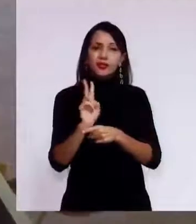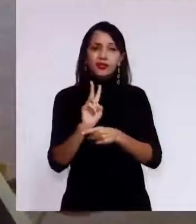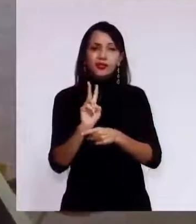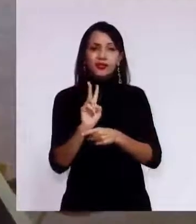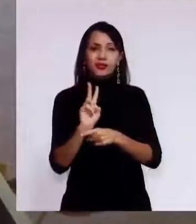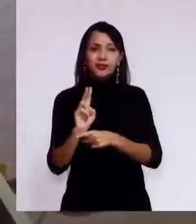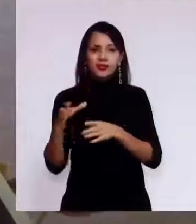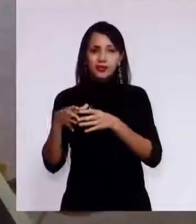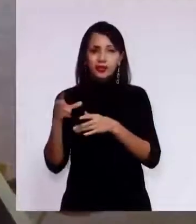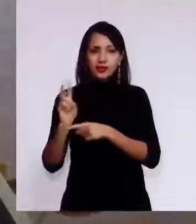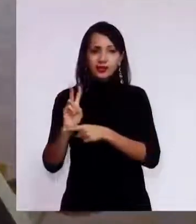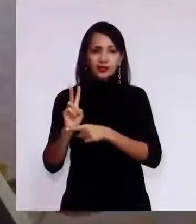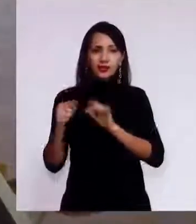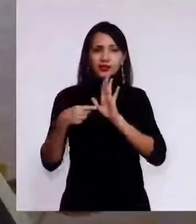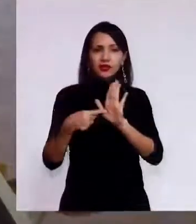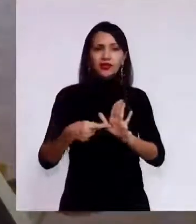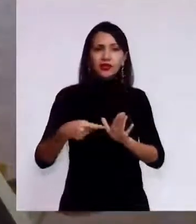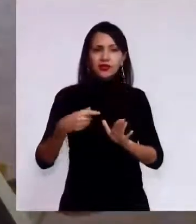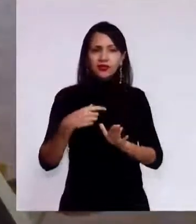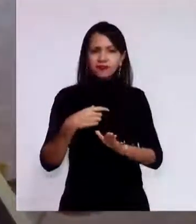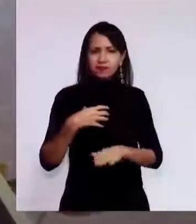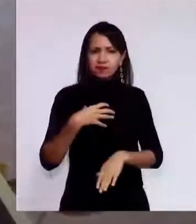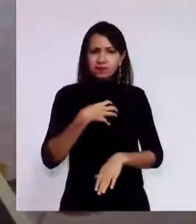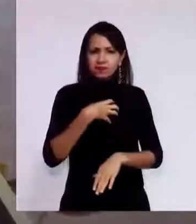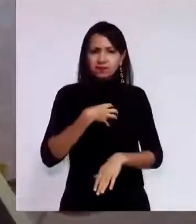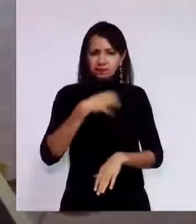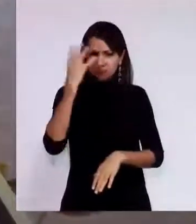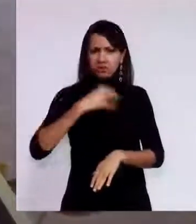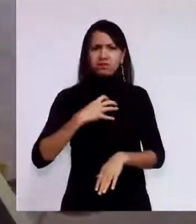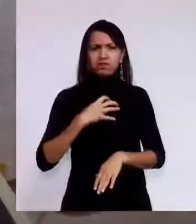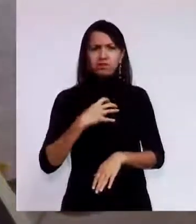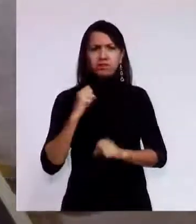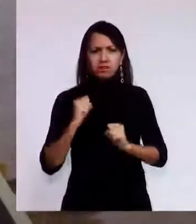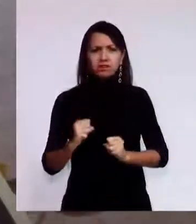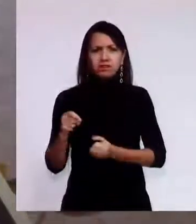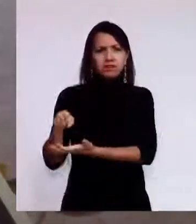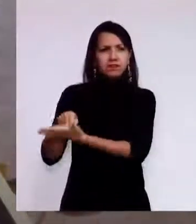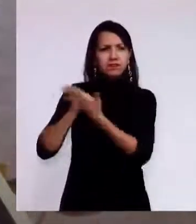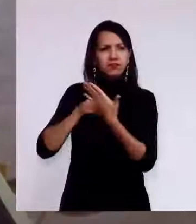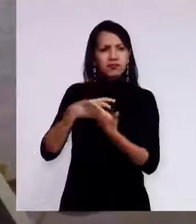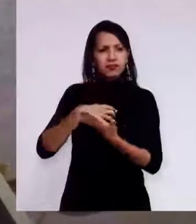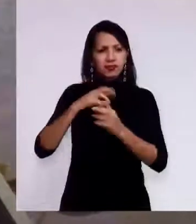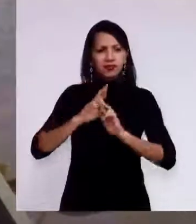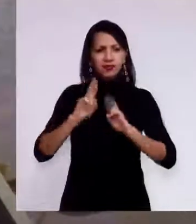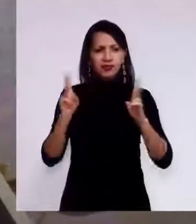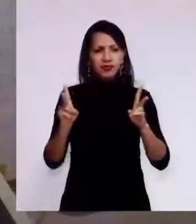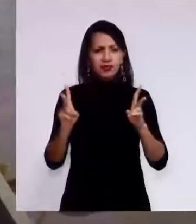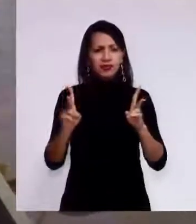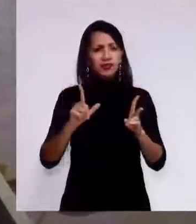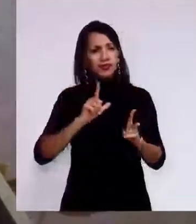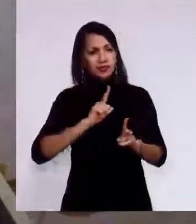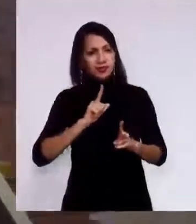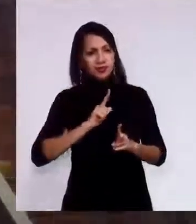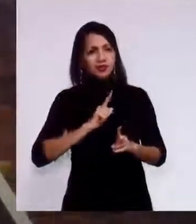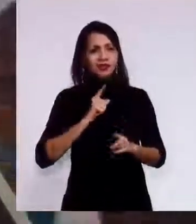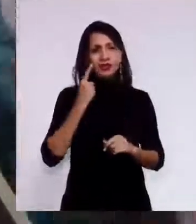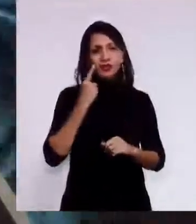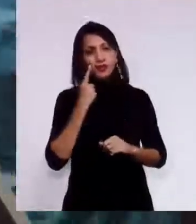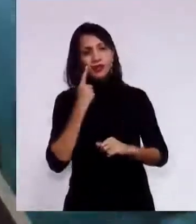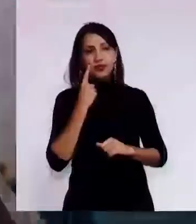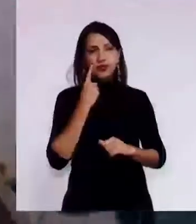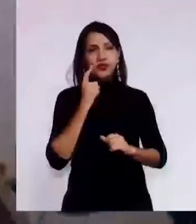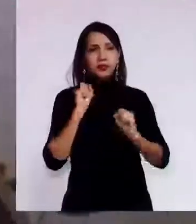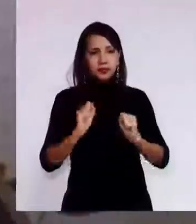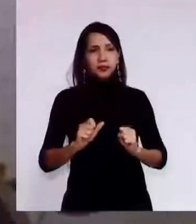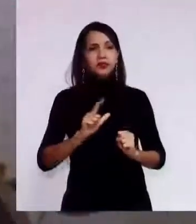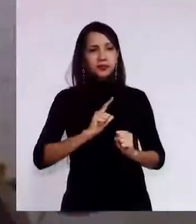se manifestou de uma maneira tão rude. Eu acredito que ela poderia ter se manifestado de outra maneira, porque se ela tivesse, ou se ela tem dúvidas, ela